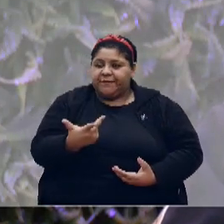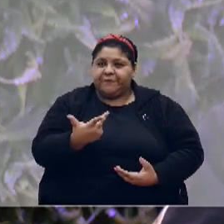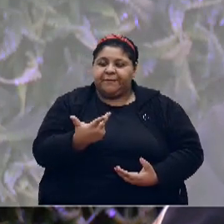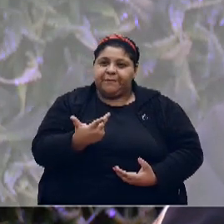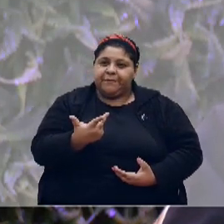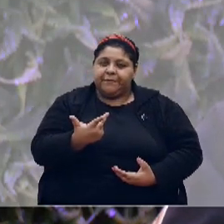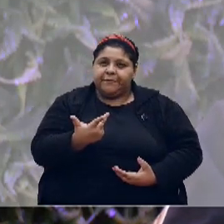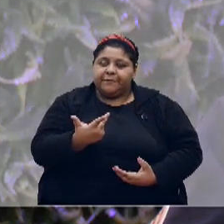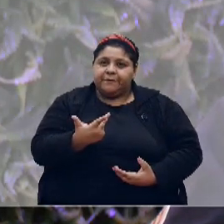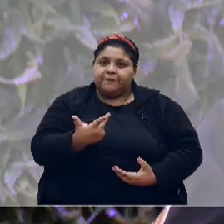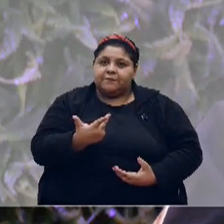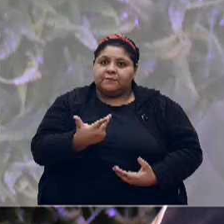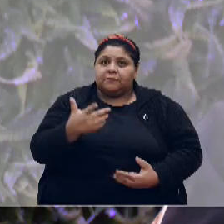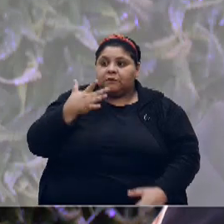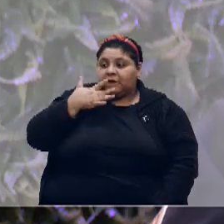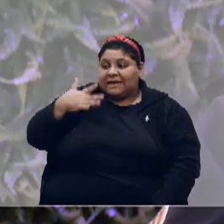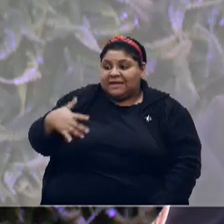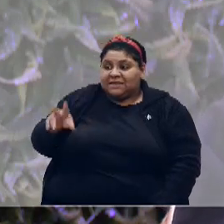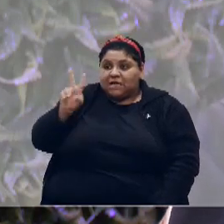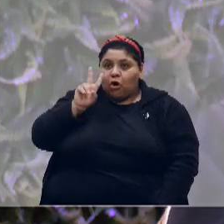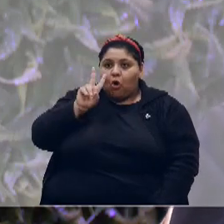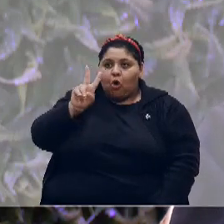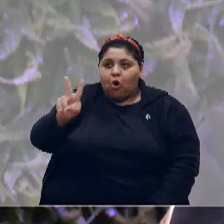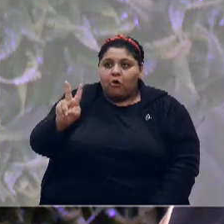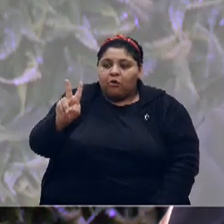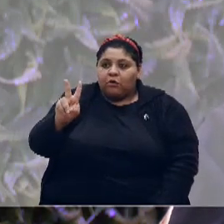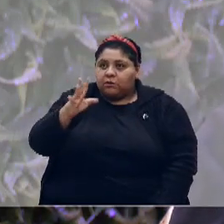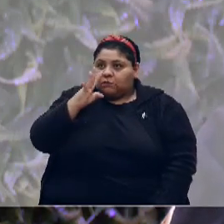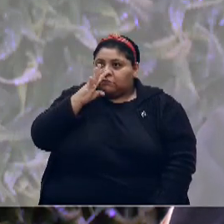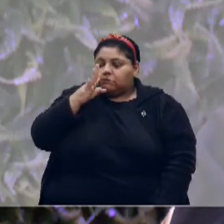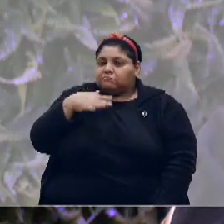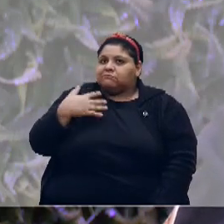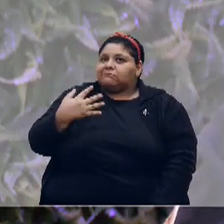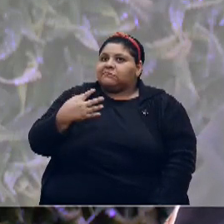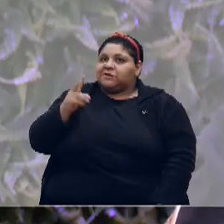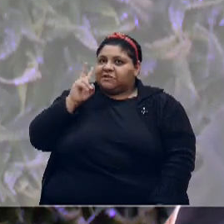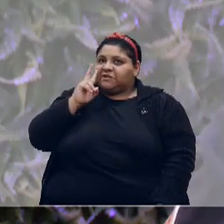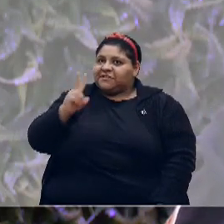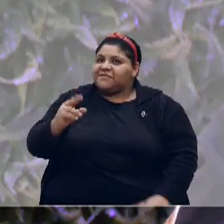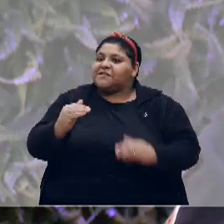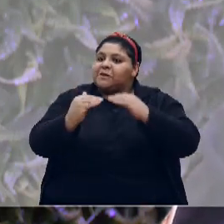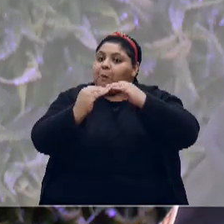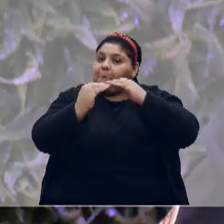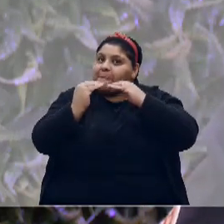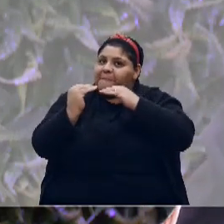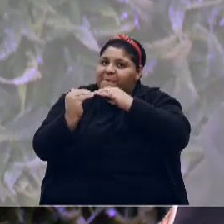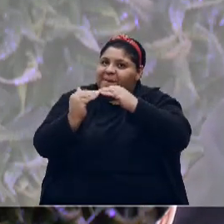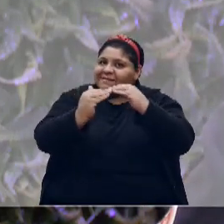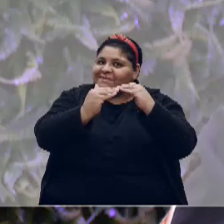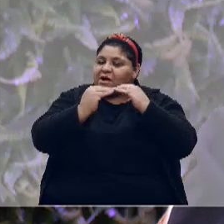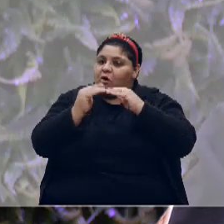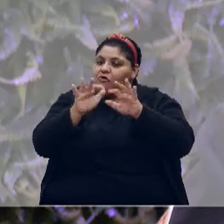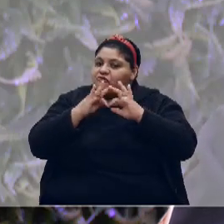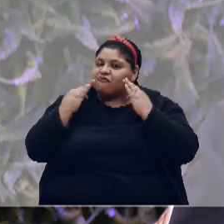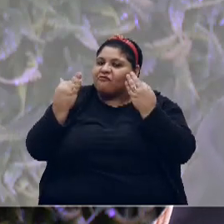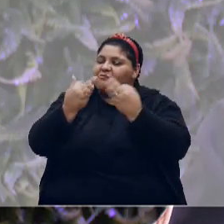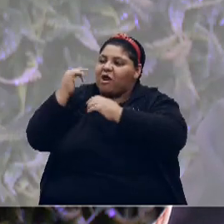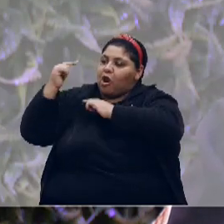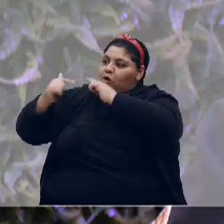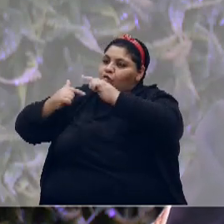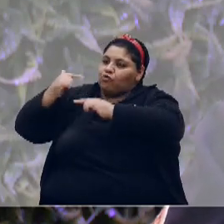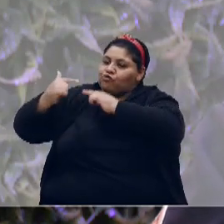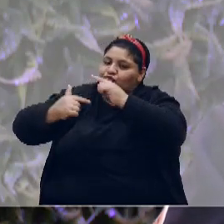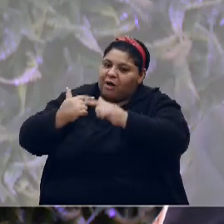quando a criança olha e se surpreende, nós estamos vendo que é um padrão familiar, né? É cultural, vem se repetindo de